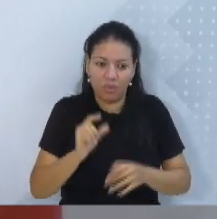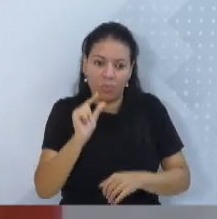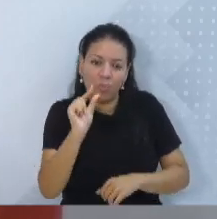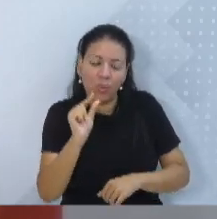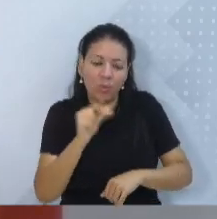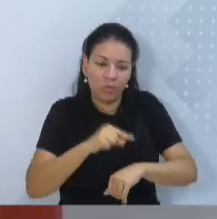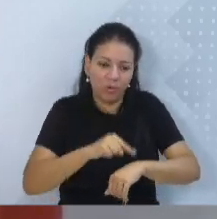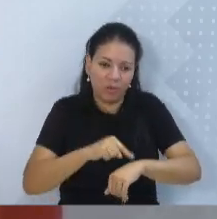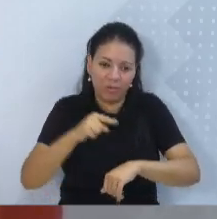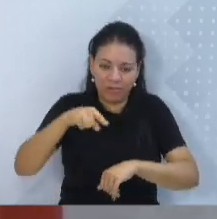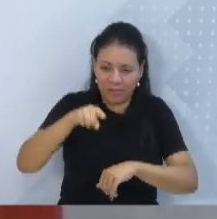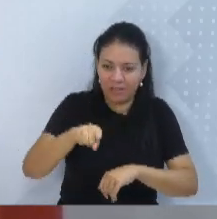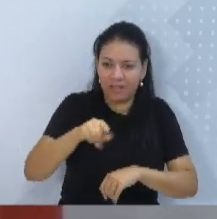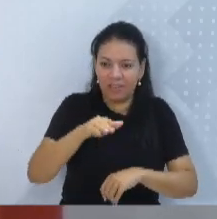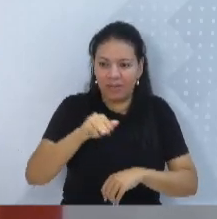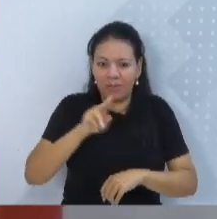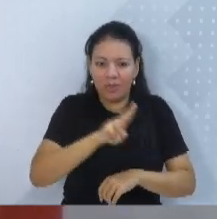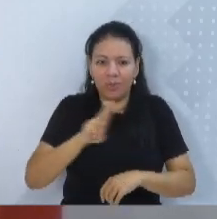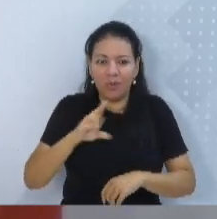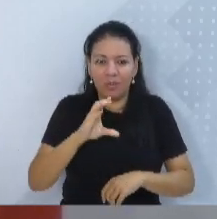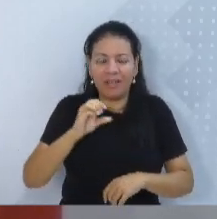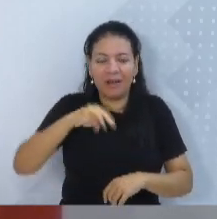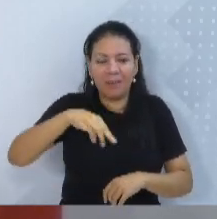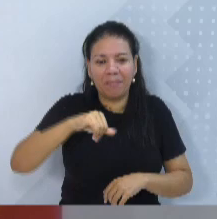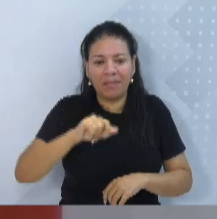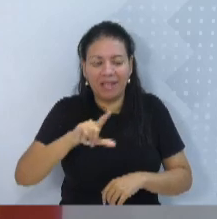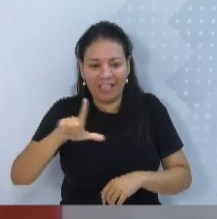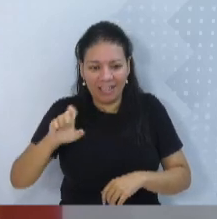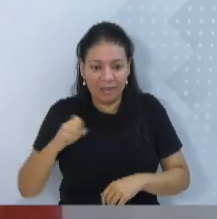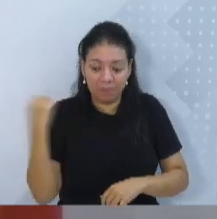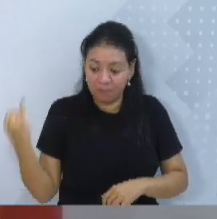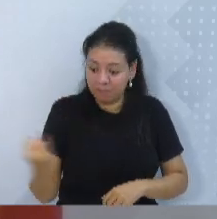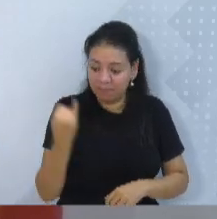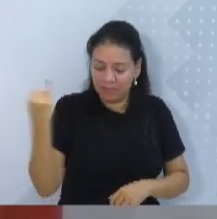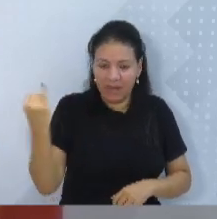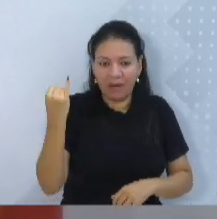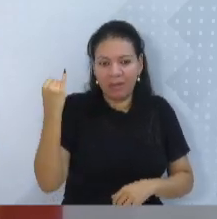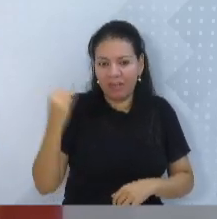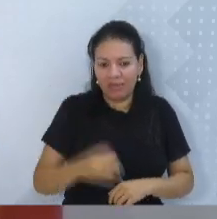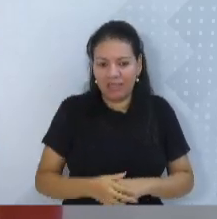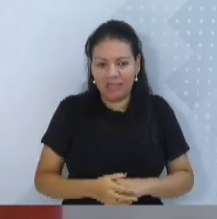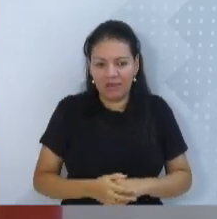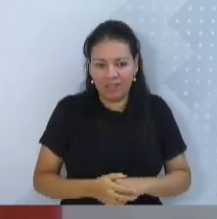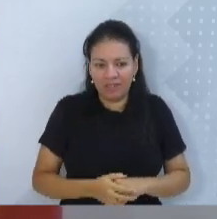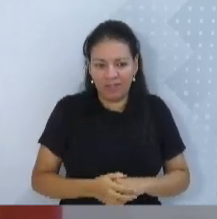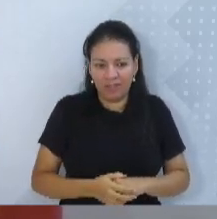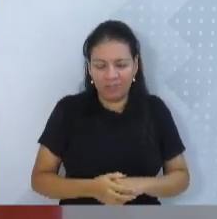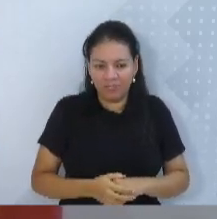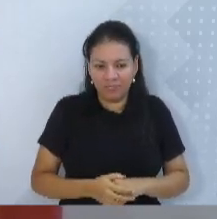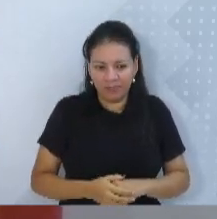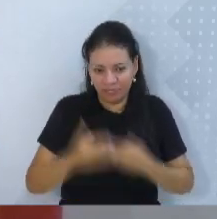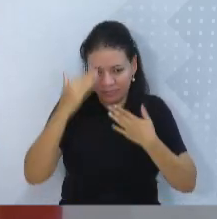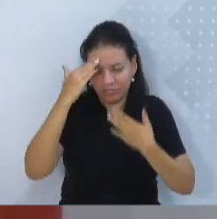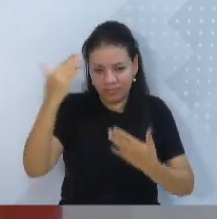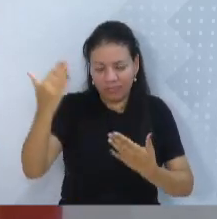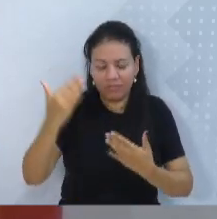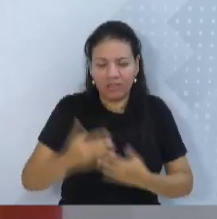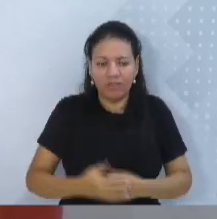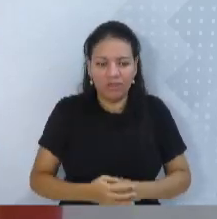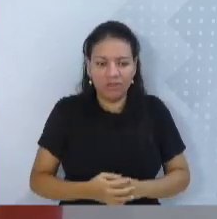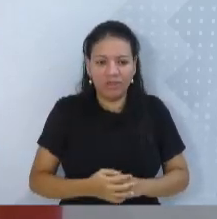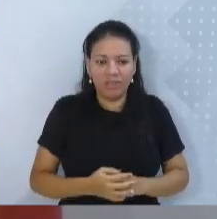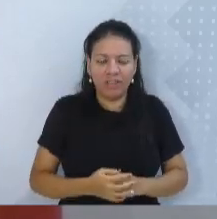falei para você que chamei seu nome Camila que é extremamente importante demais aliás quero que agradecer a importância